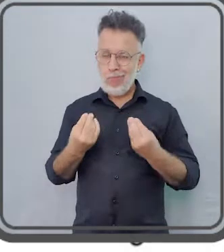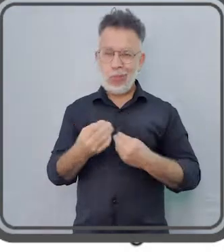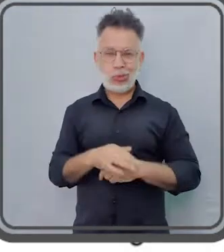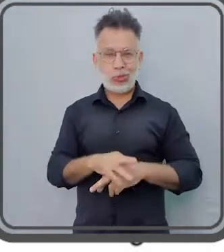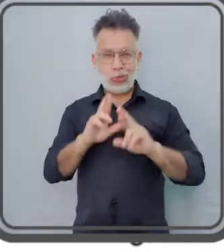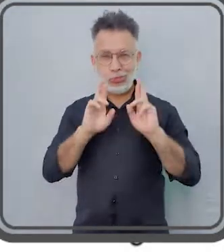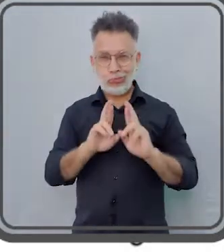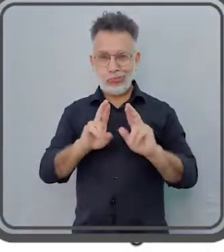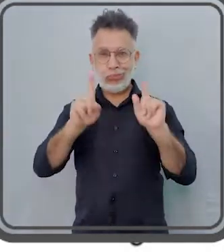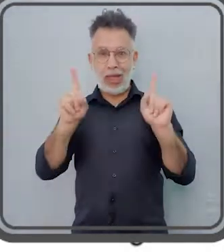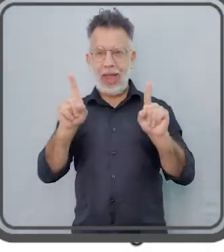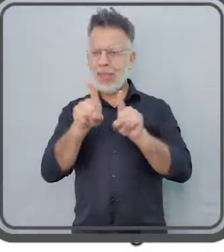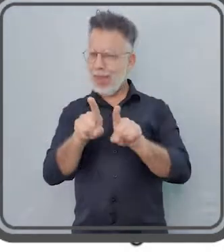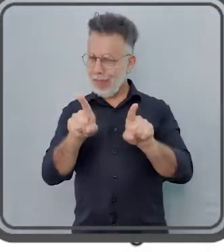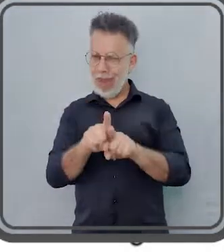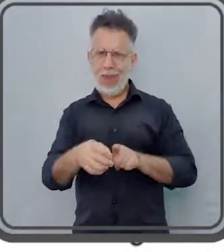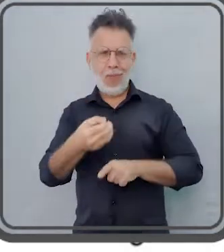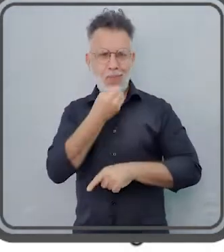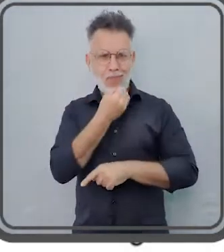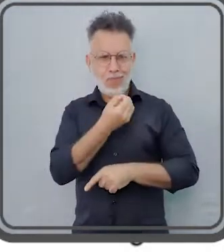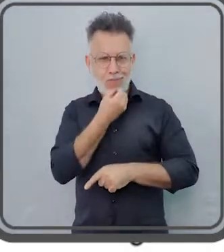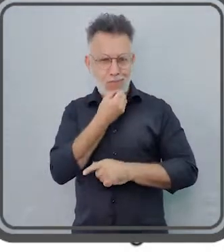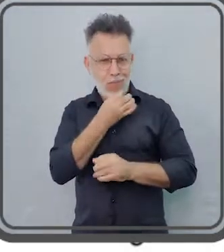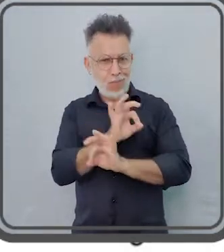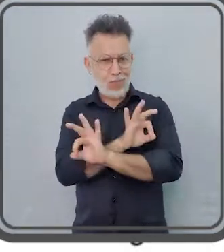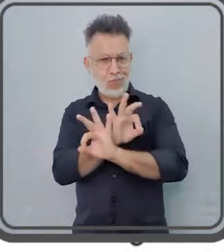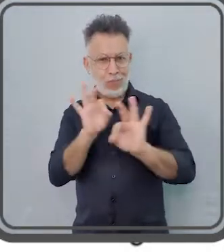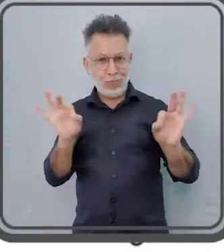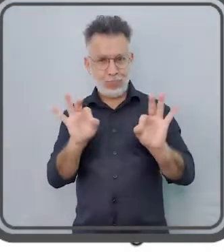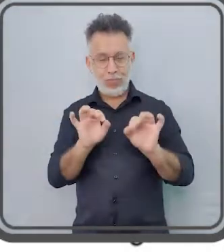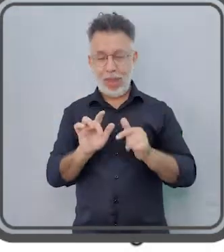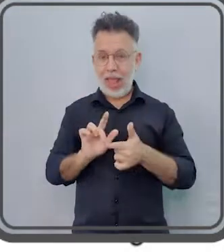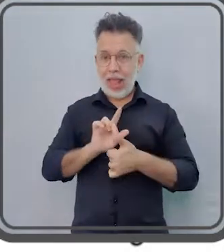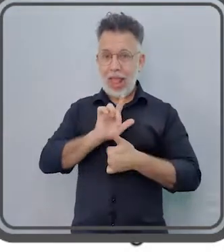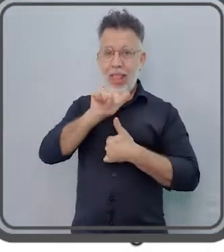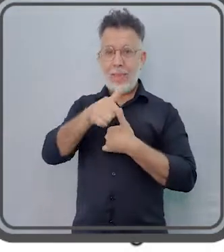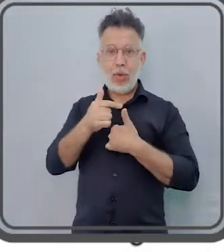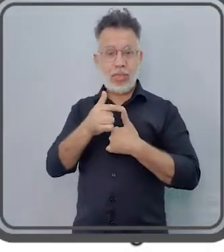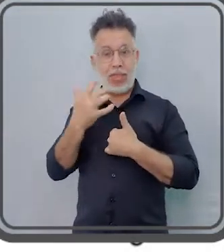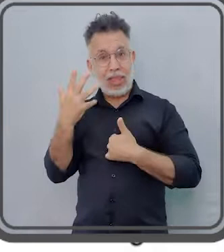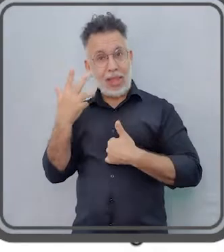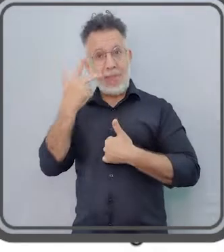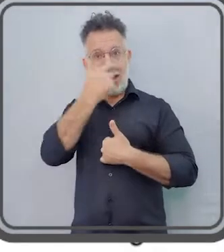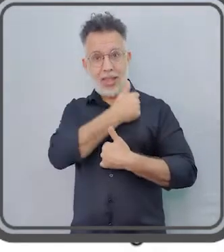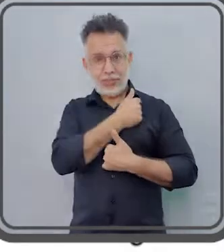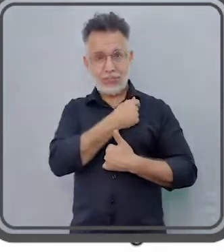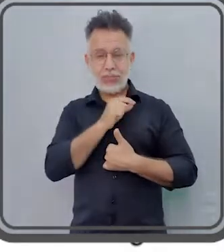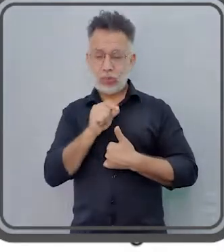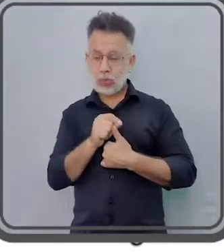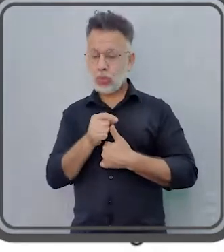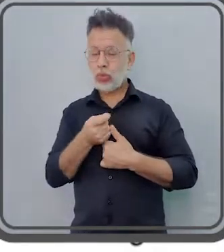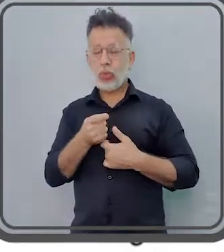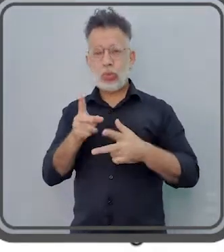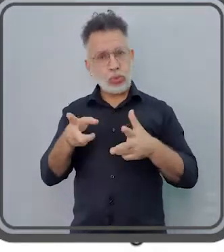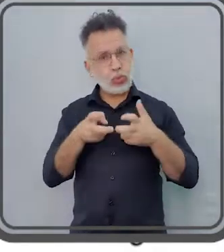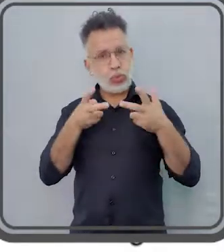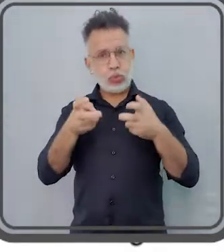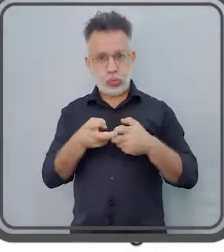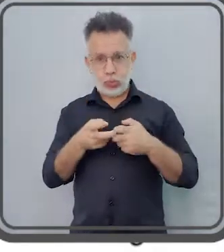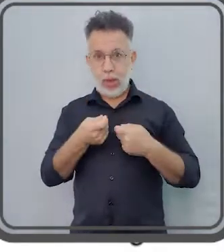e igualmente oportuno. Depois da beleza, o lucrativo mercado de